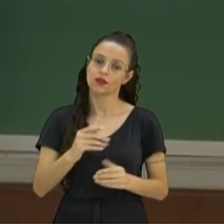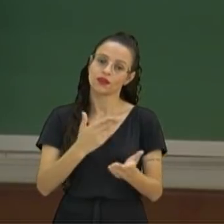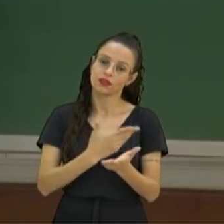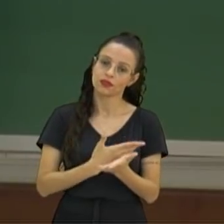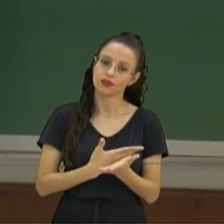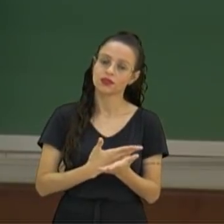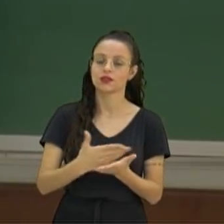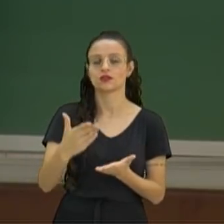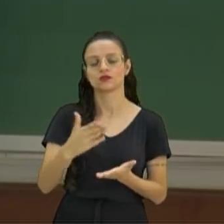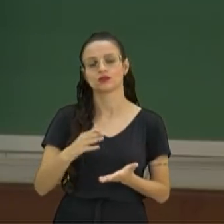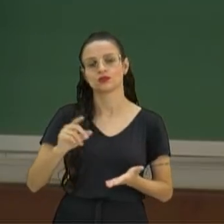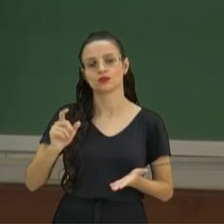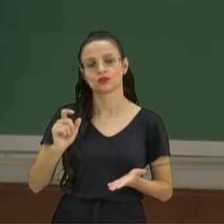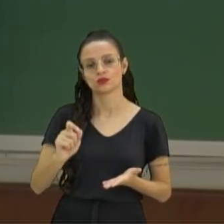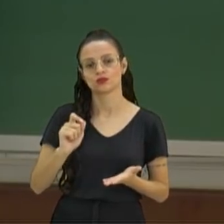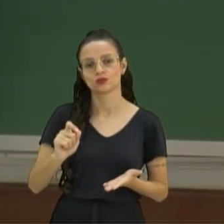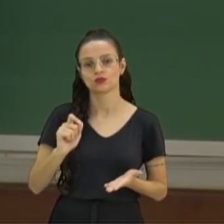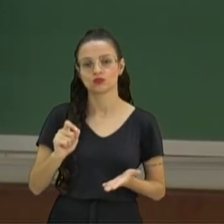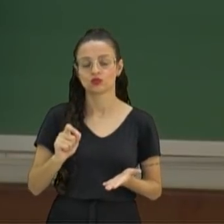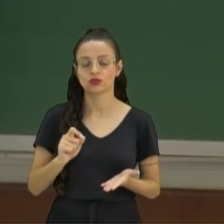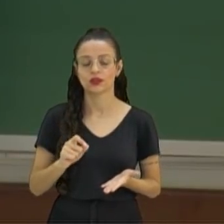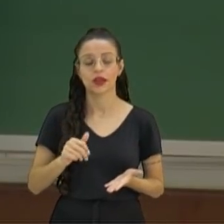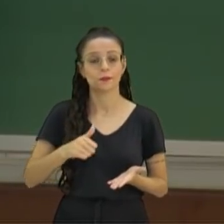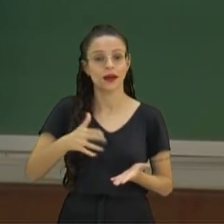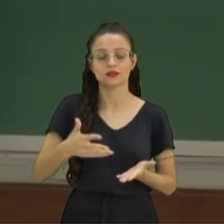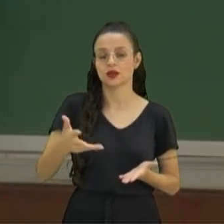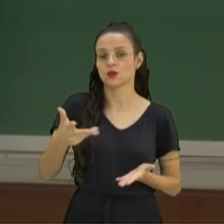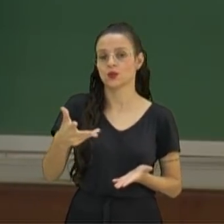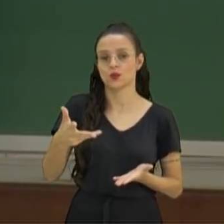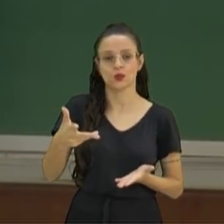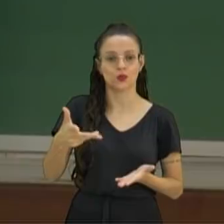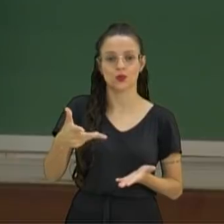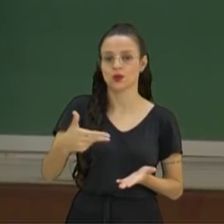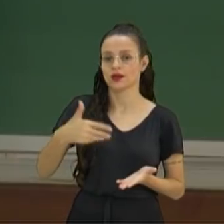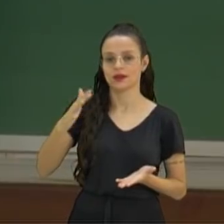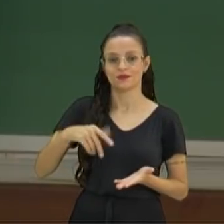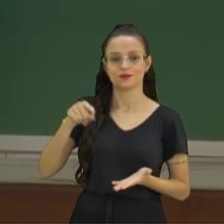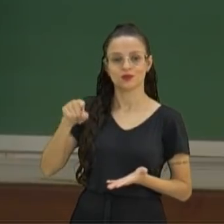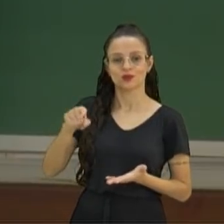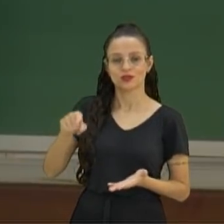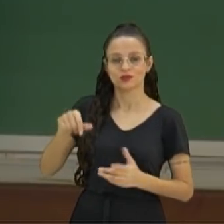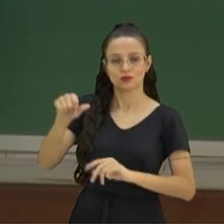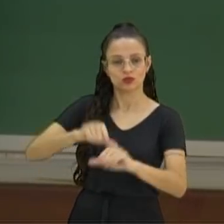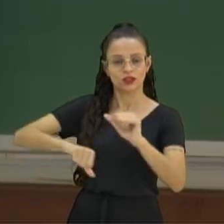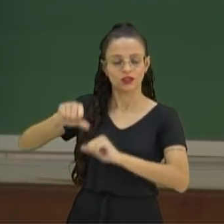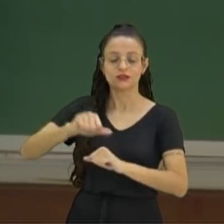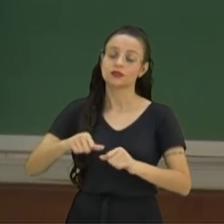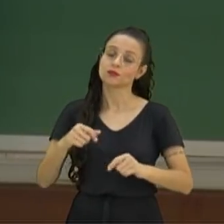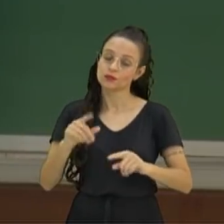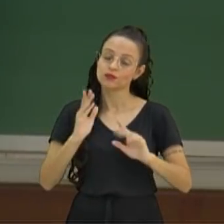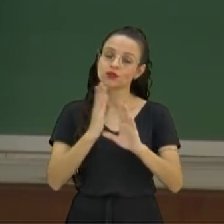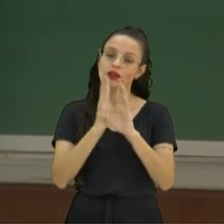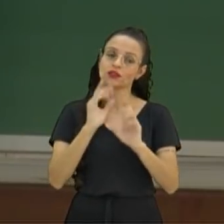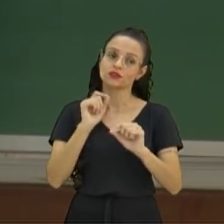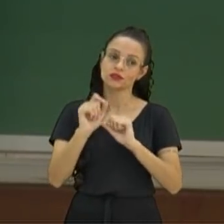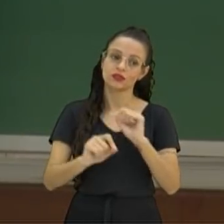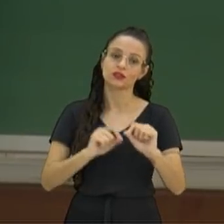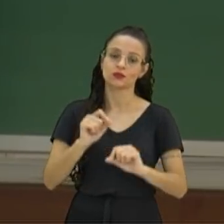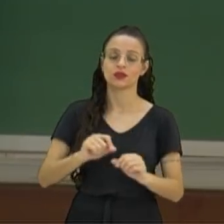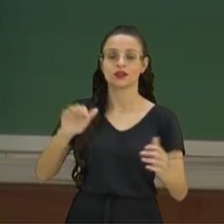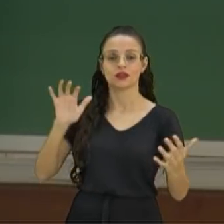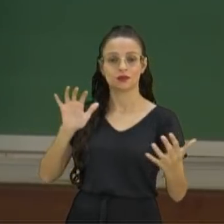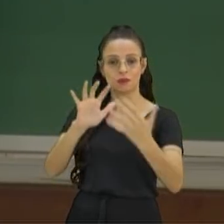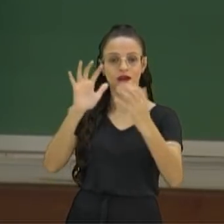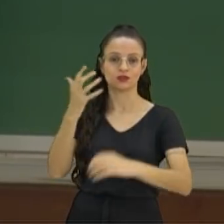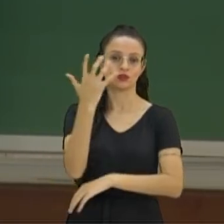início uma forma mais acentuada das mudanças do meio natural e, portanto, o que a gente chama de